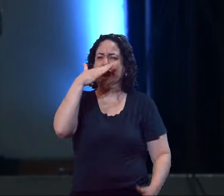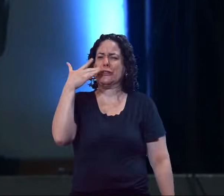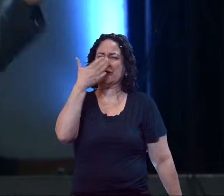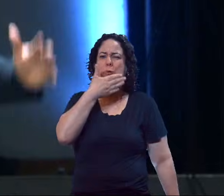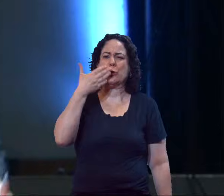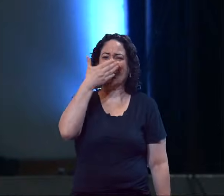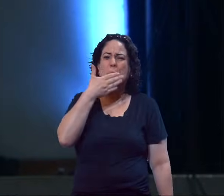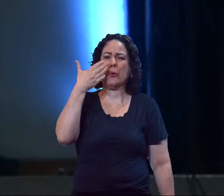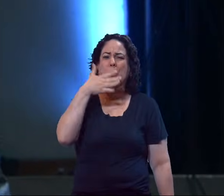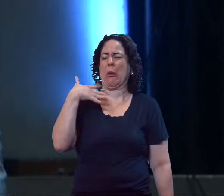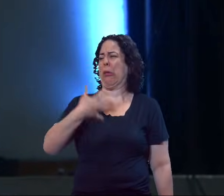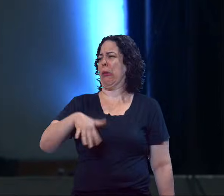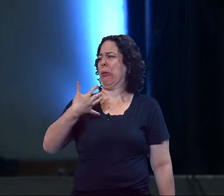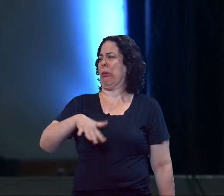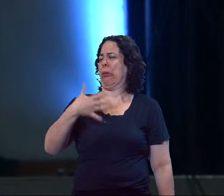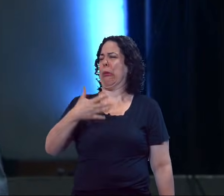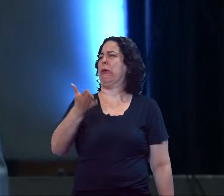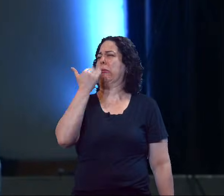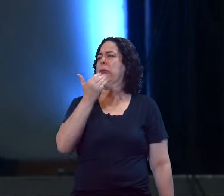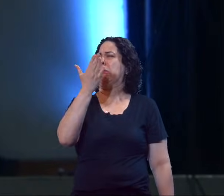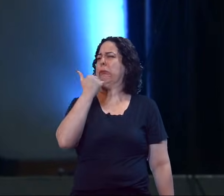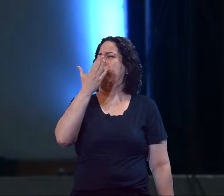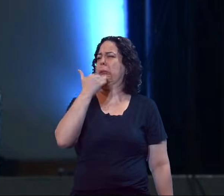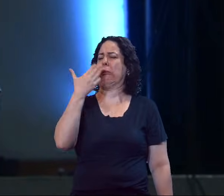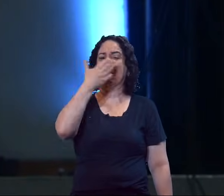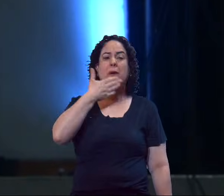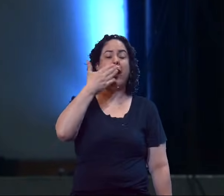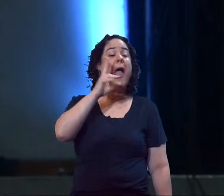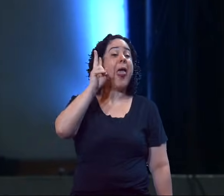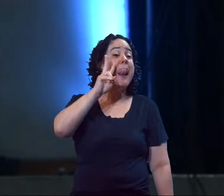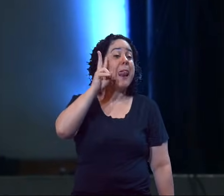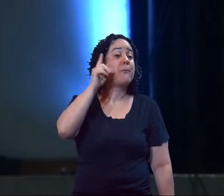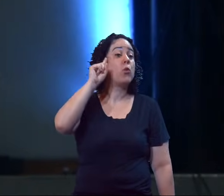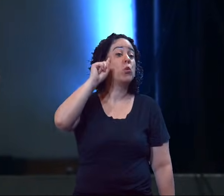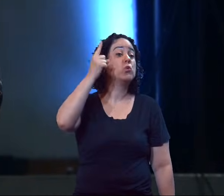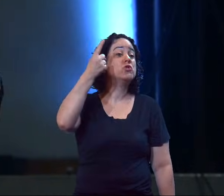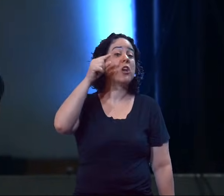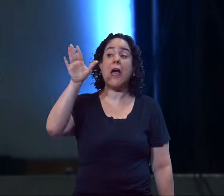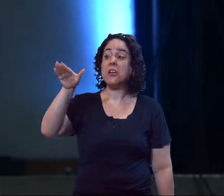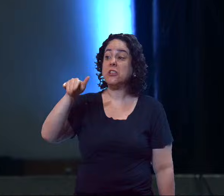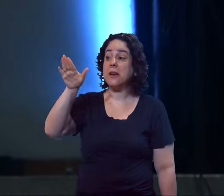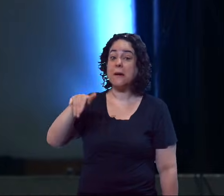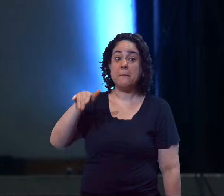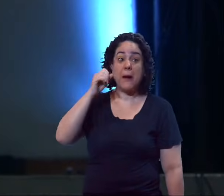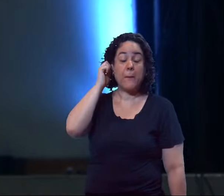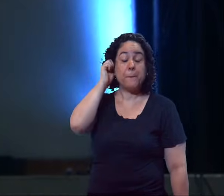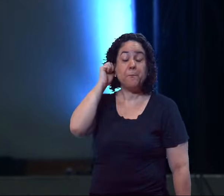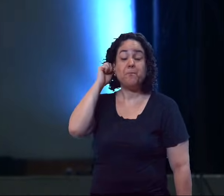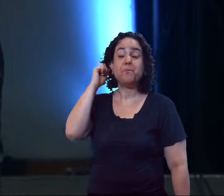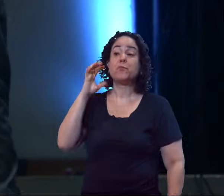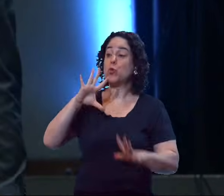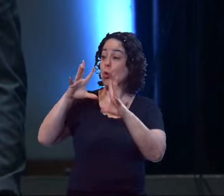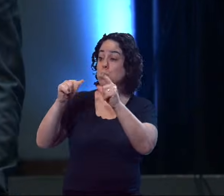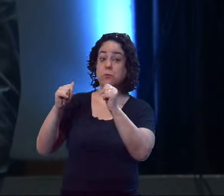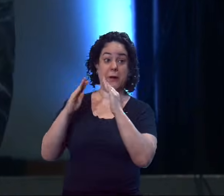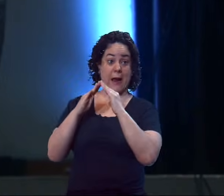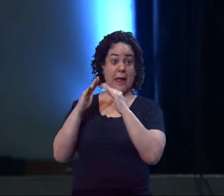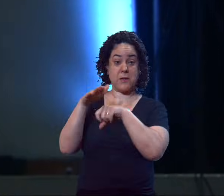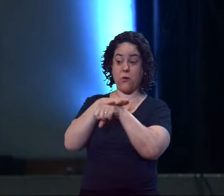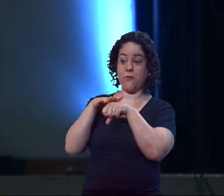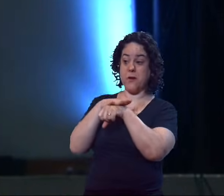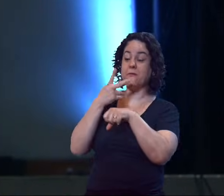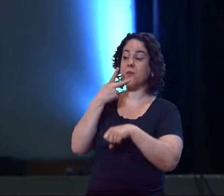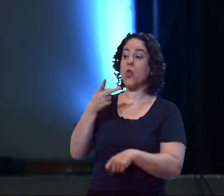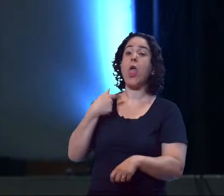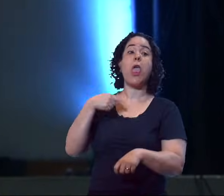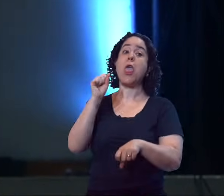Meu Deus, nunca comi tanto doce na minha vida. E eu lembro que um dia ela chamou a gente tudo para conversar lá em casa. Ela falou: eu